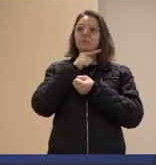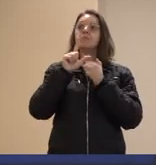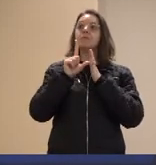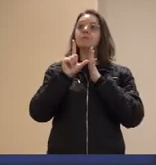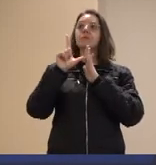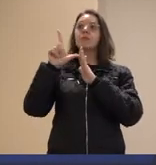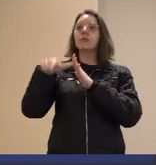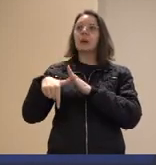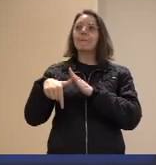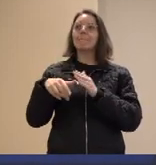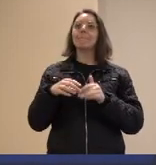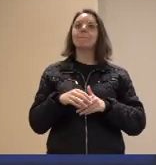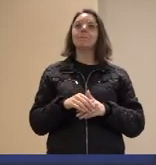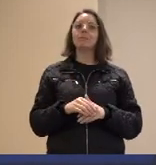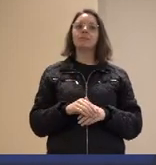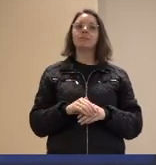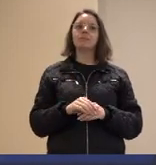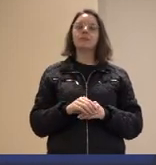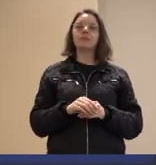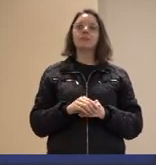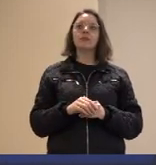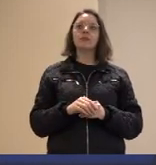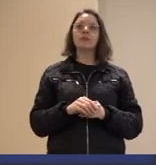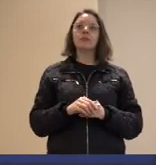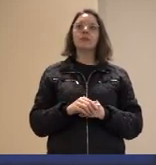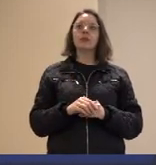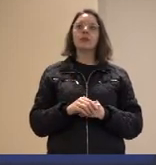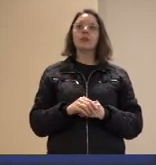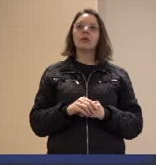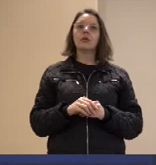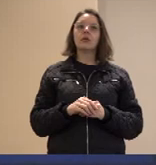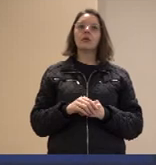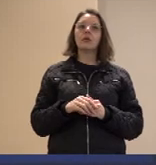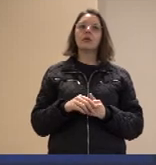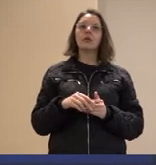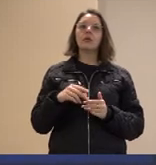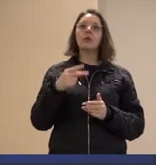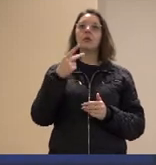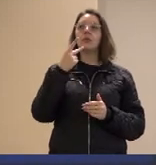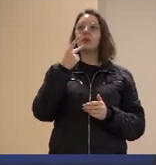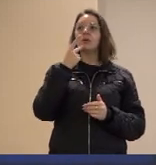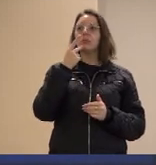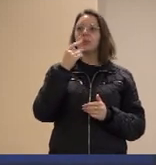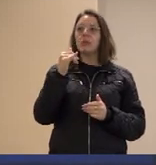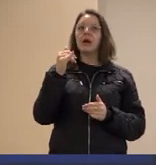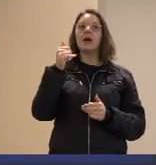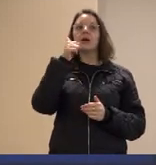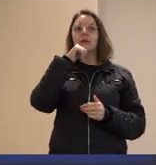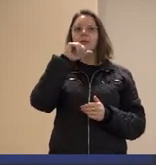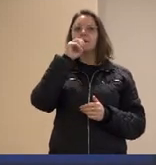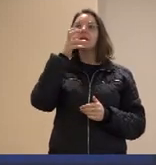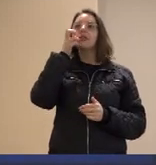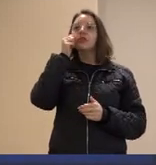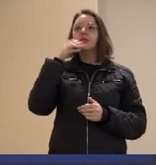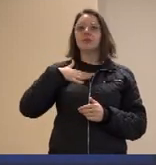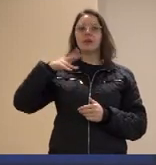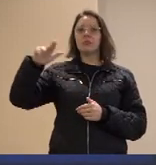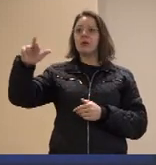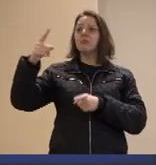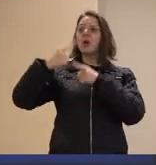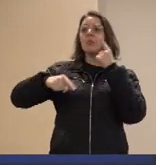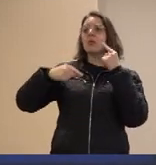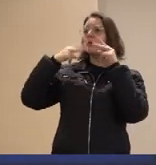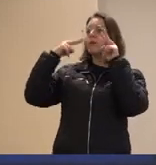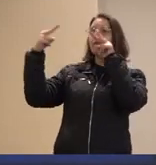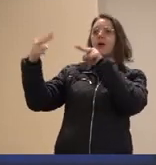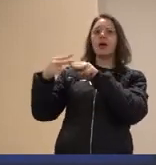disso, os pais da minha irmã, eles proibiram de eu ver ela. E a mãe da coordenadora